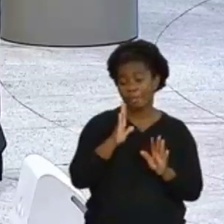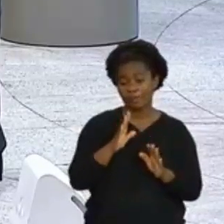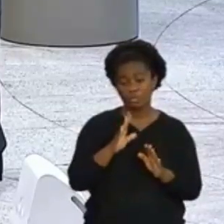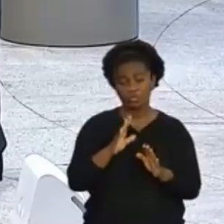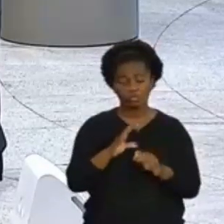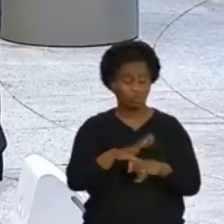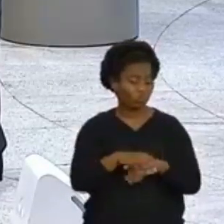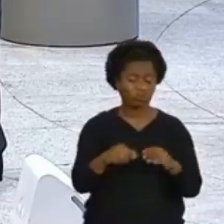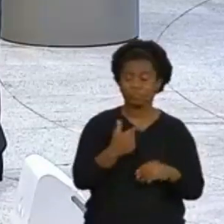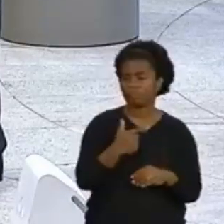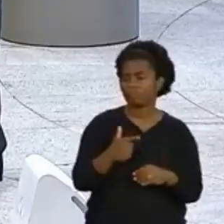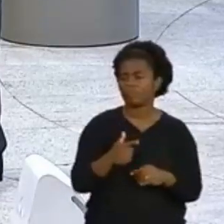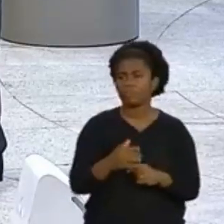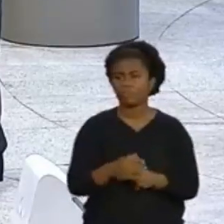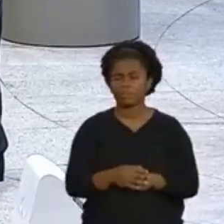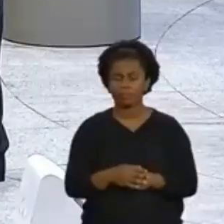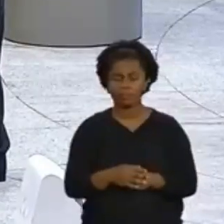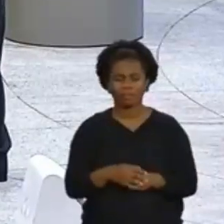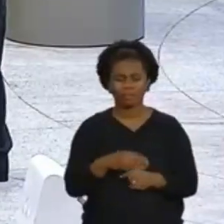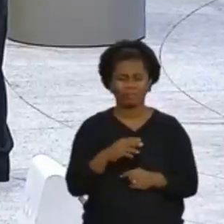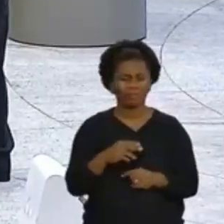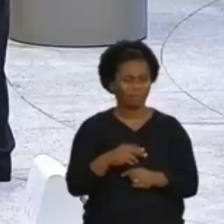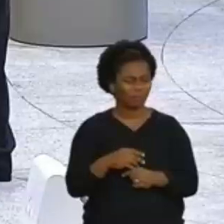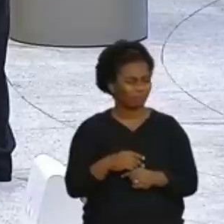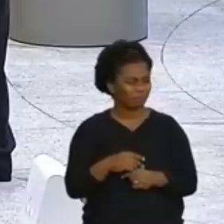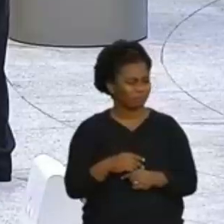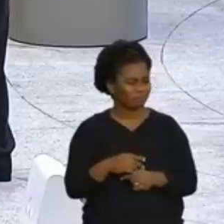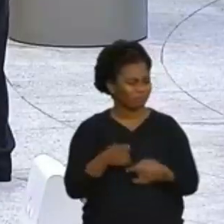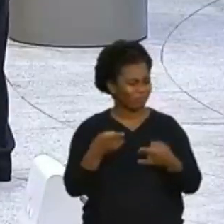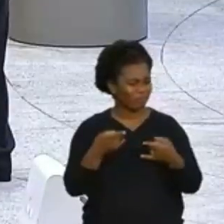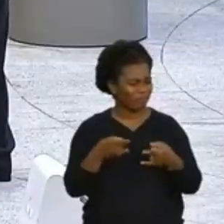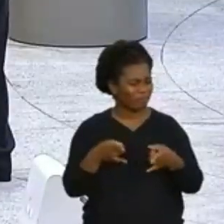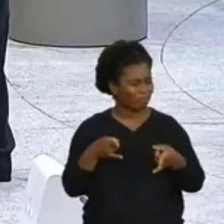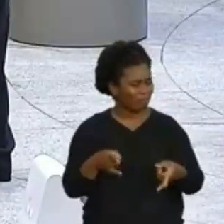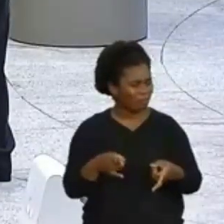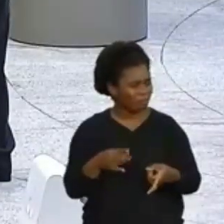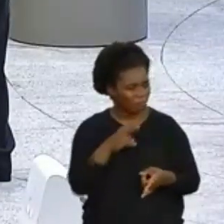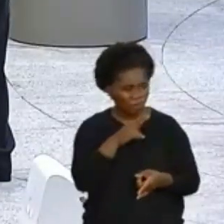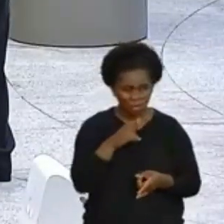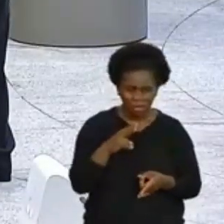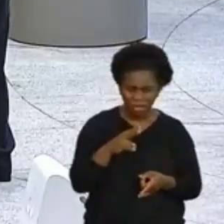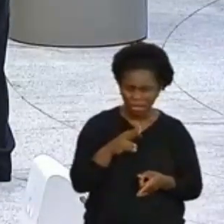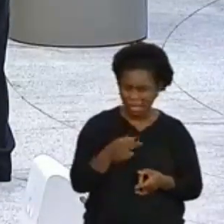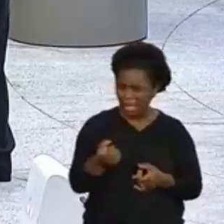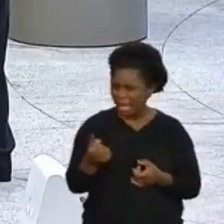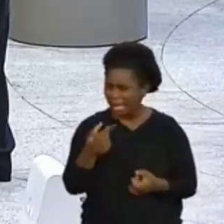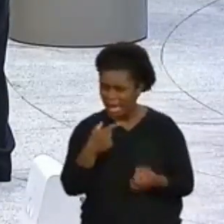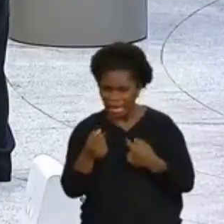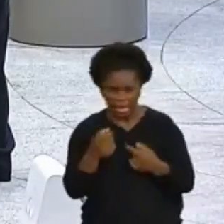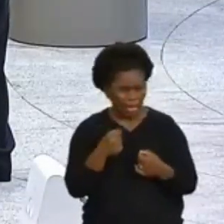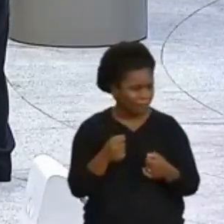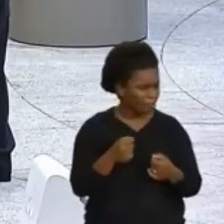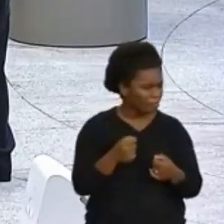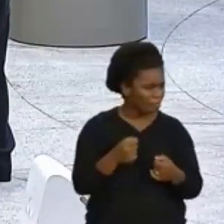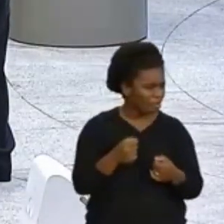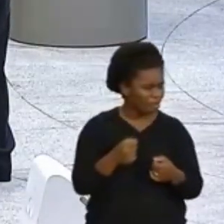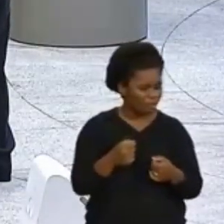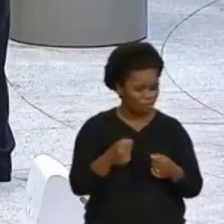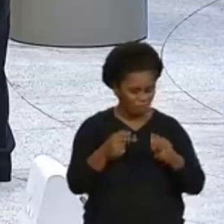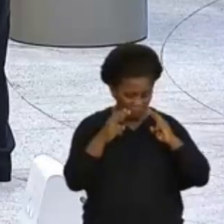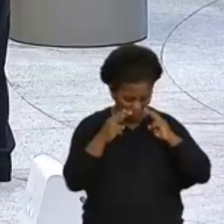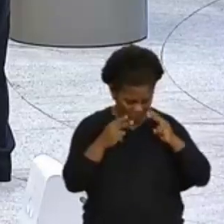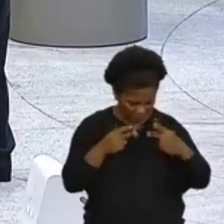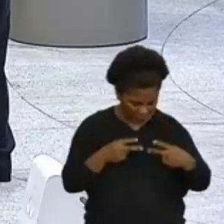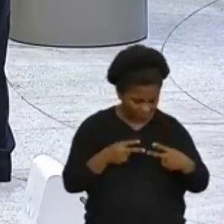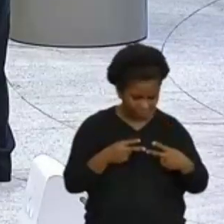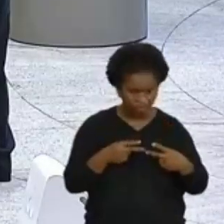situação, olhei para os remédios, olhei para a minha vida, levantei da cama, pedi ela para fazer uma oração em mim e